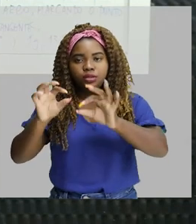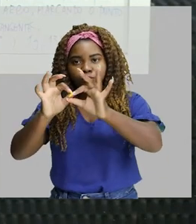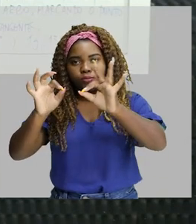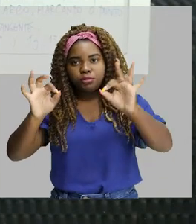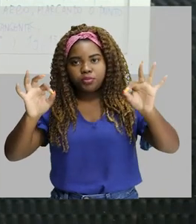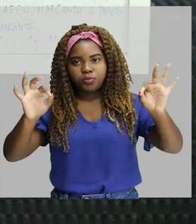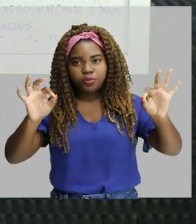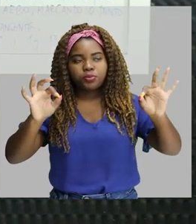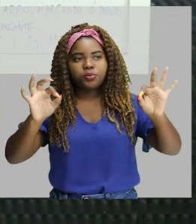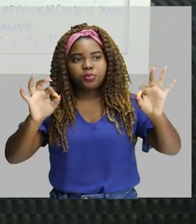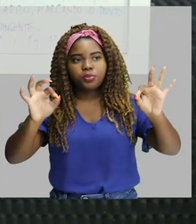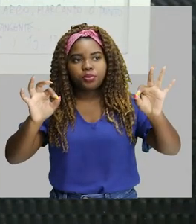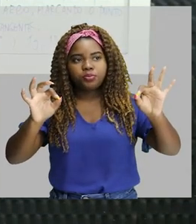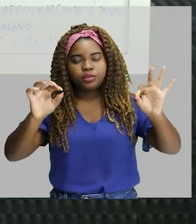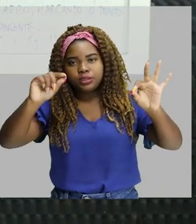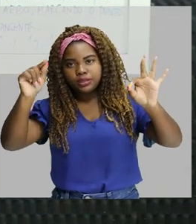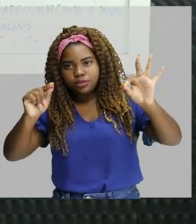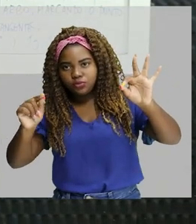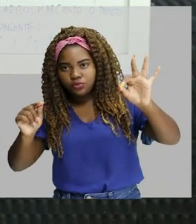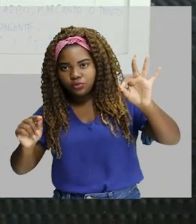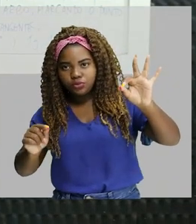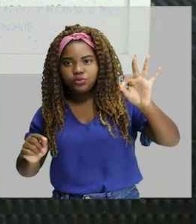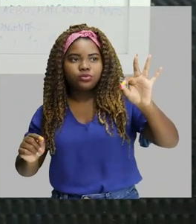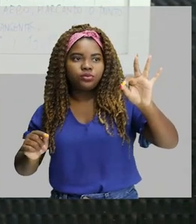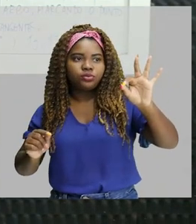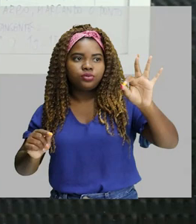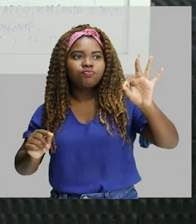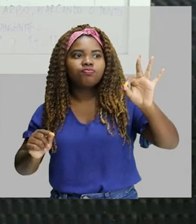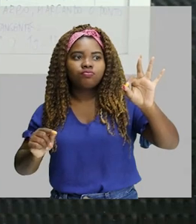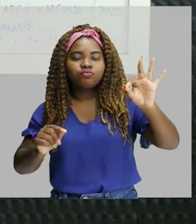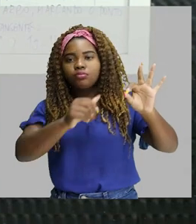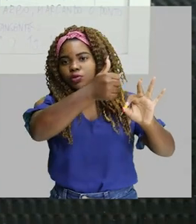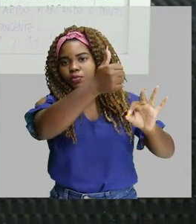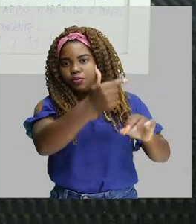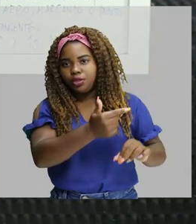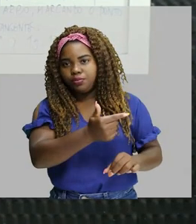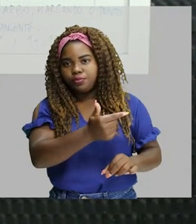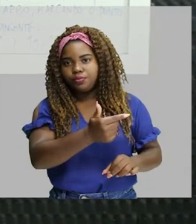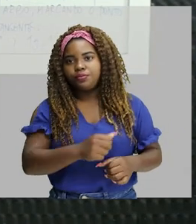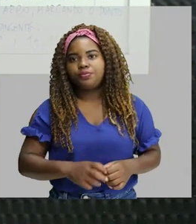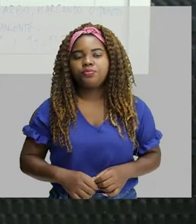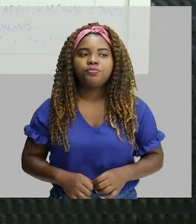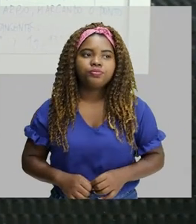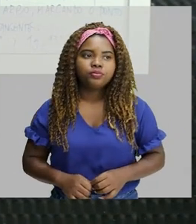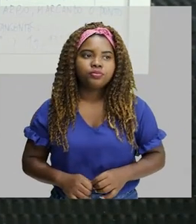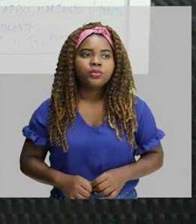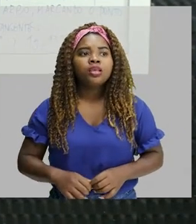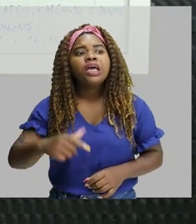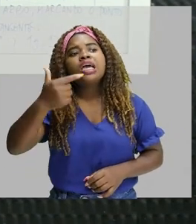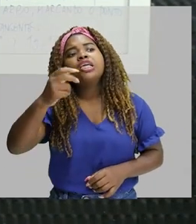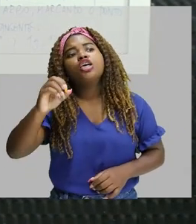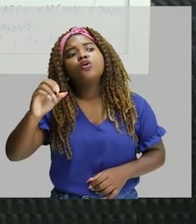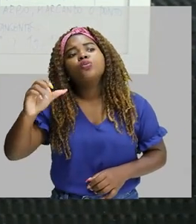extremidade do arco A extremidade do arco ele é o valor do seno tá e o